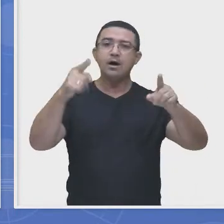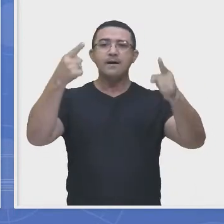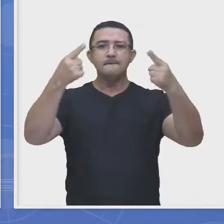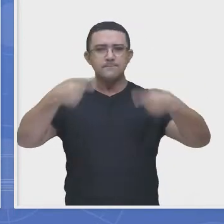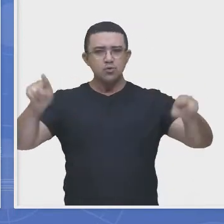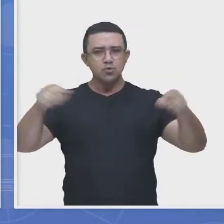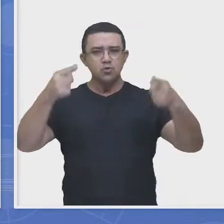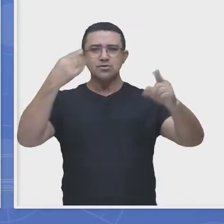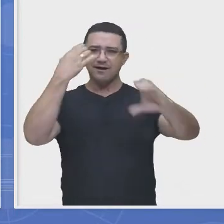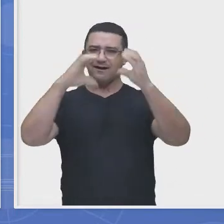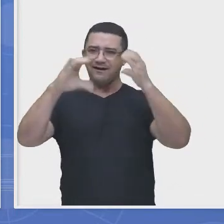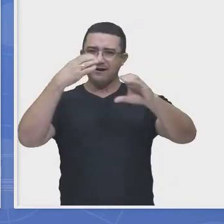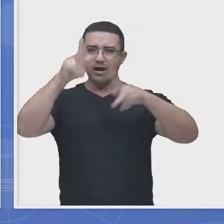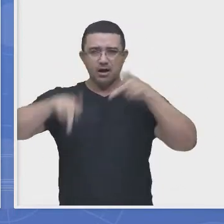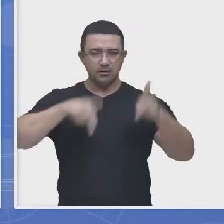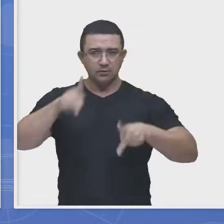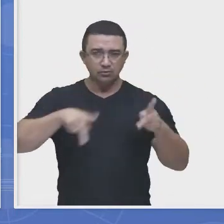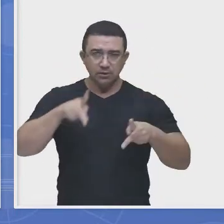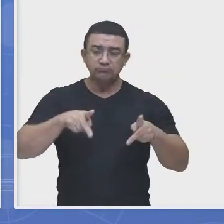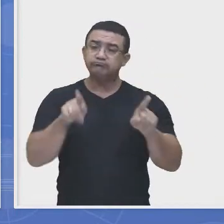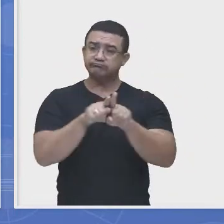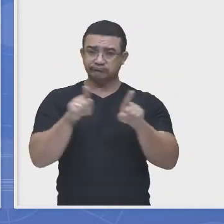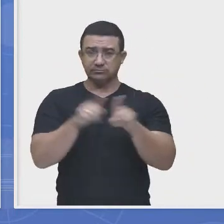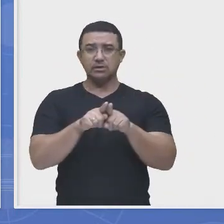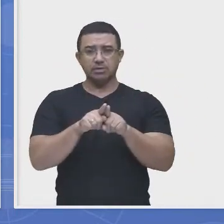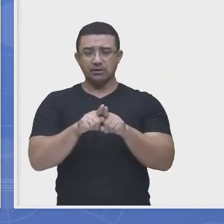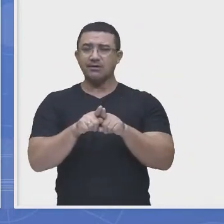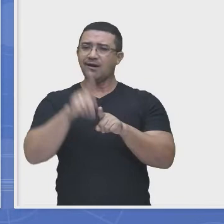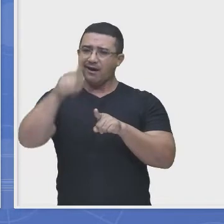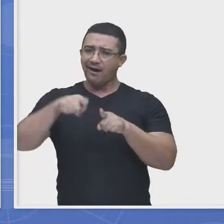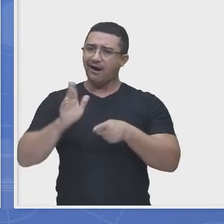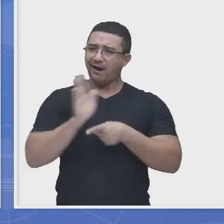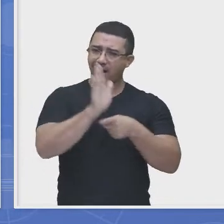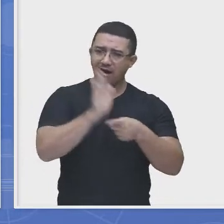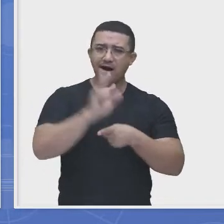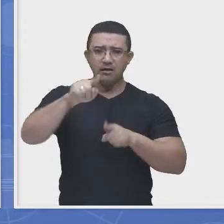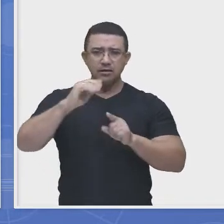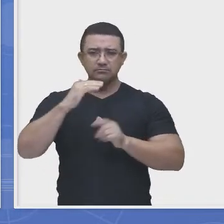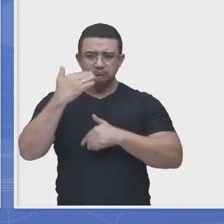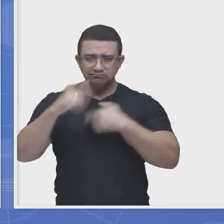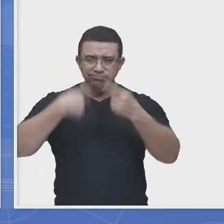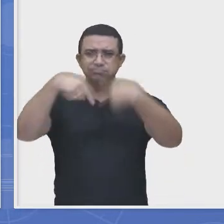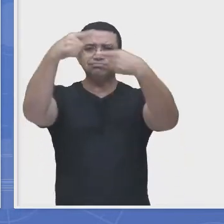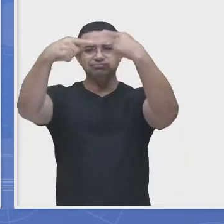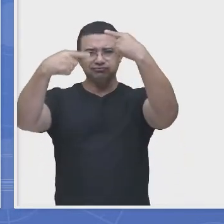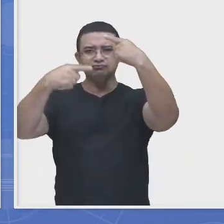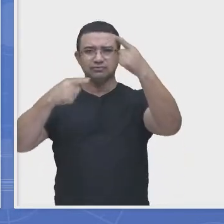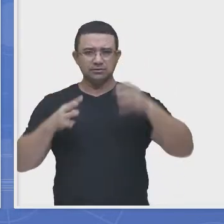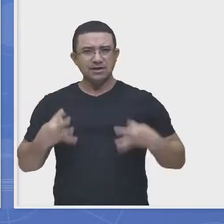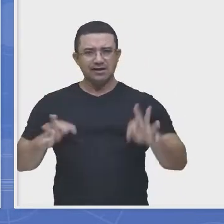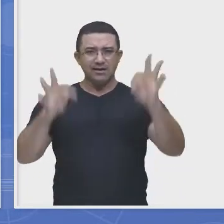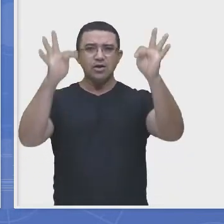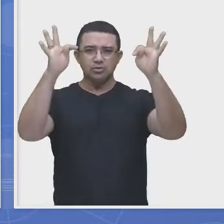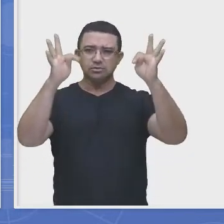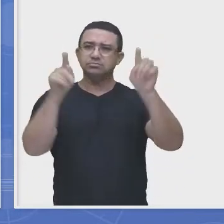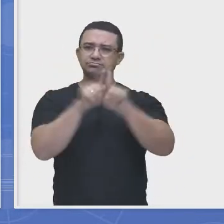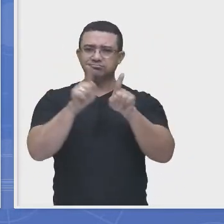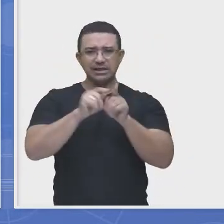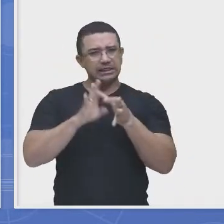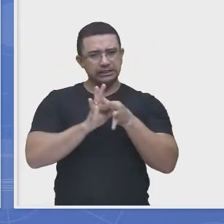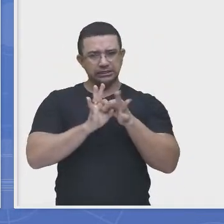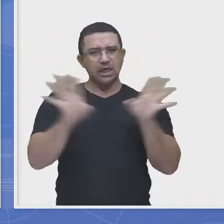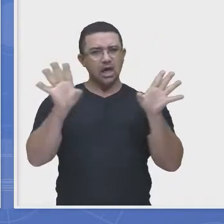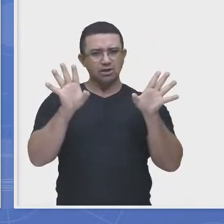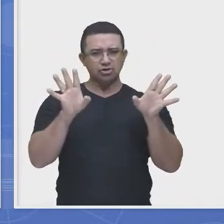costuma ouvir nos seus momentos vagos, ele também é um avanço tecnológico que permite aí a grande difusão